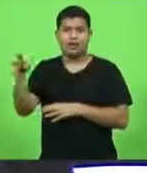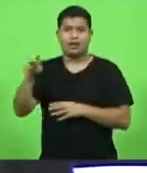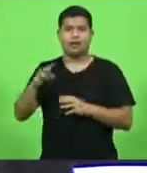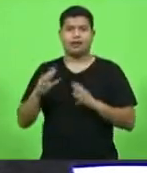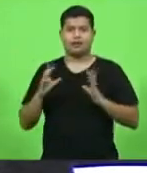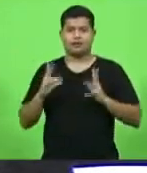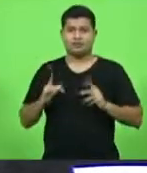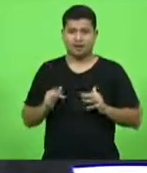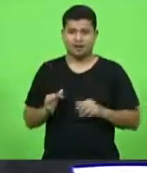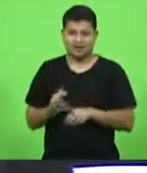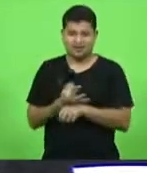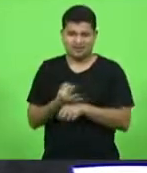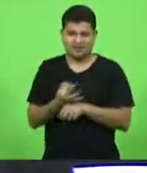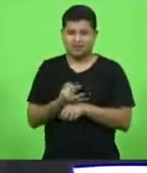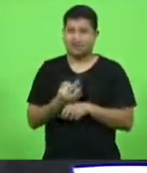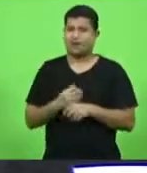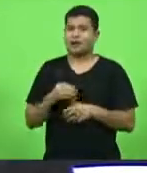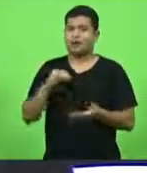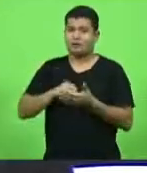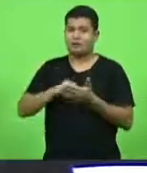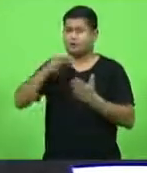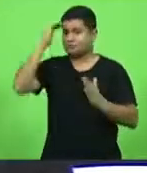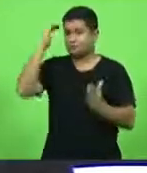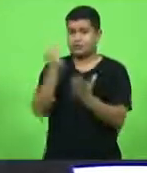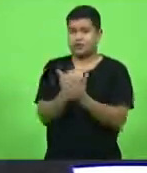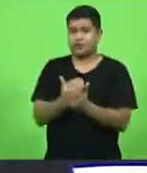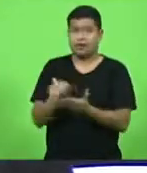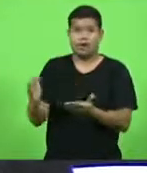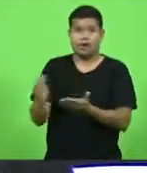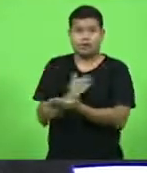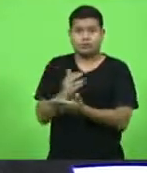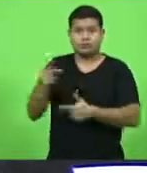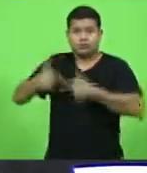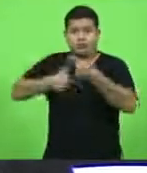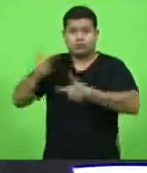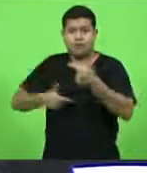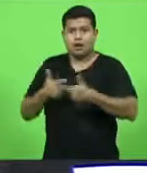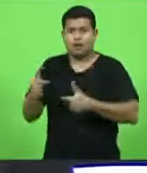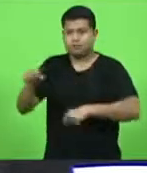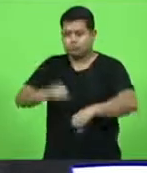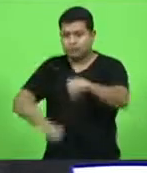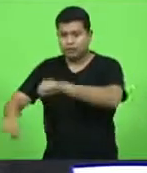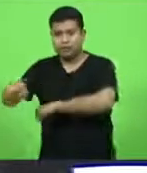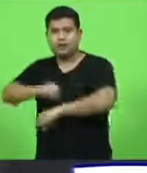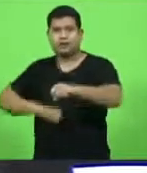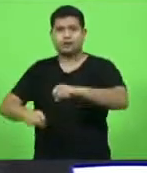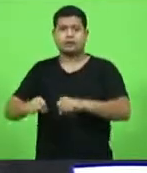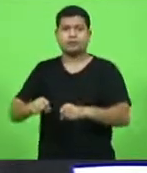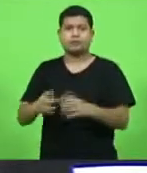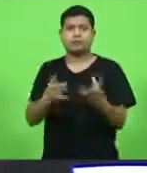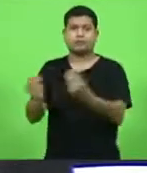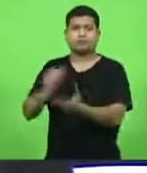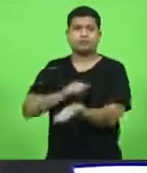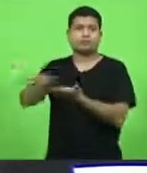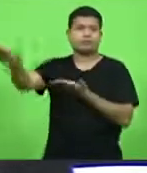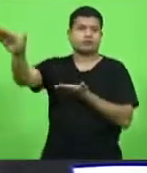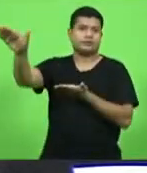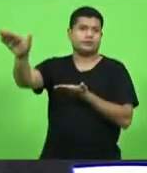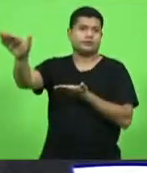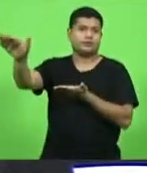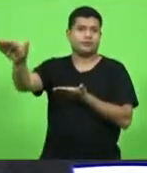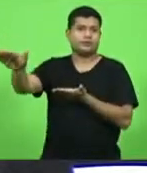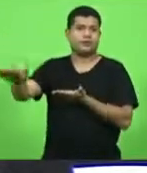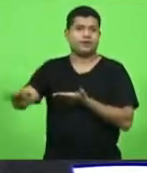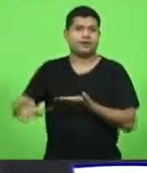sendo cumpridas e as faxineiras Deputado foram demitidas e quem está fazendo as